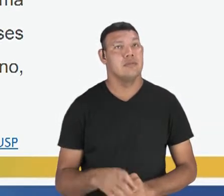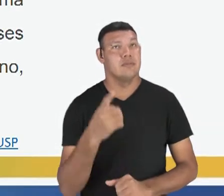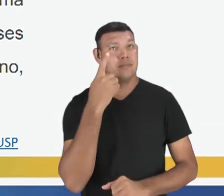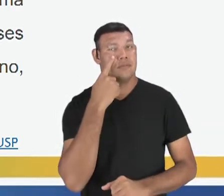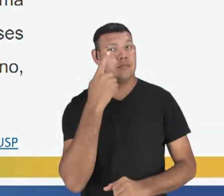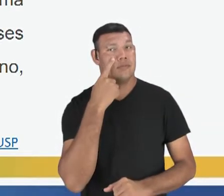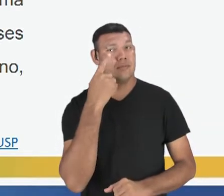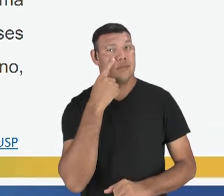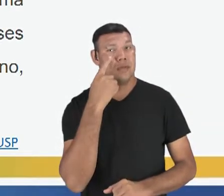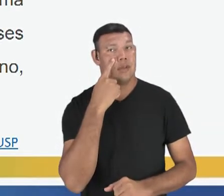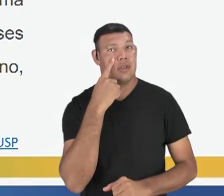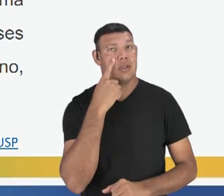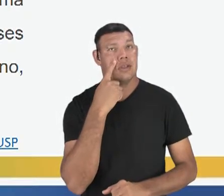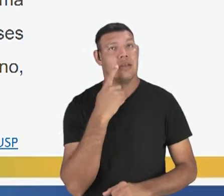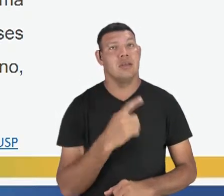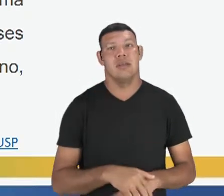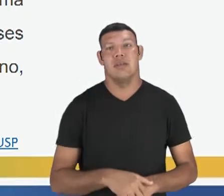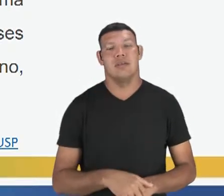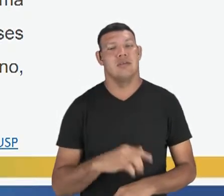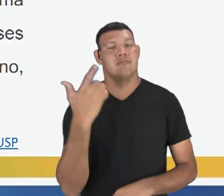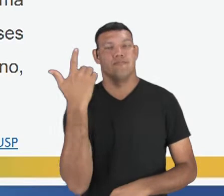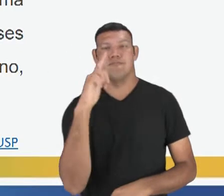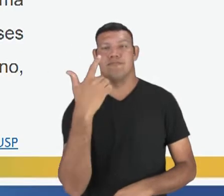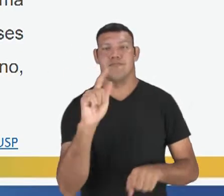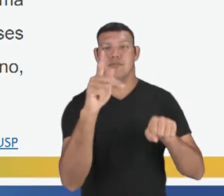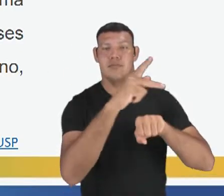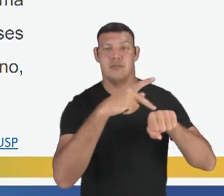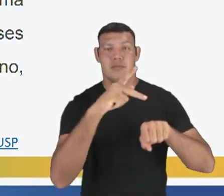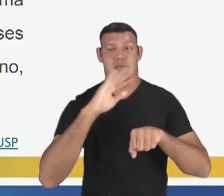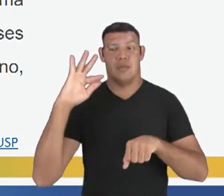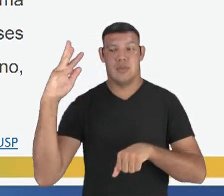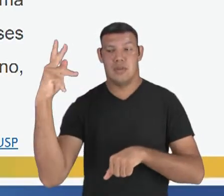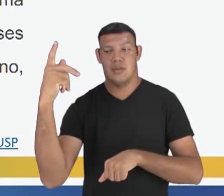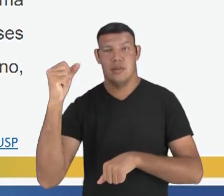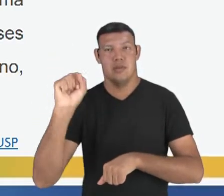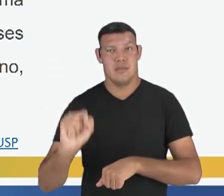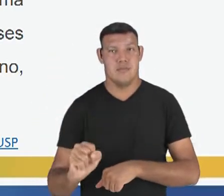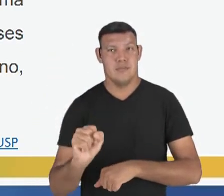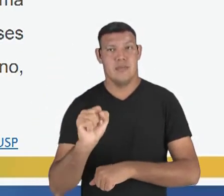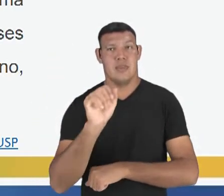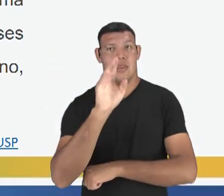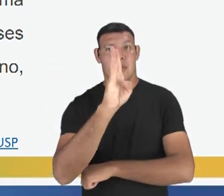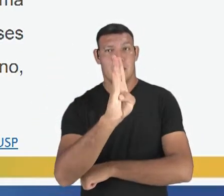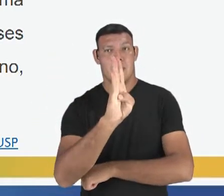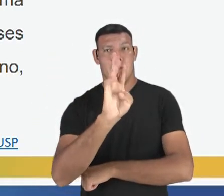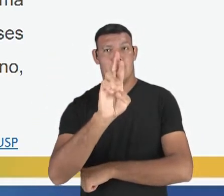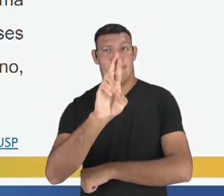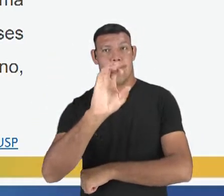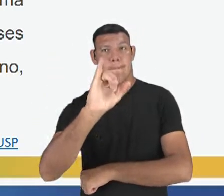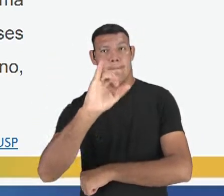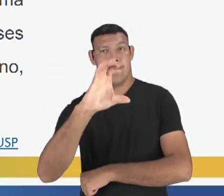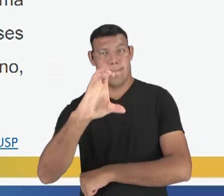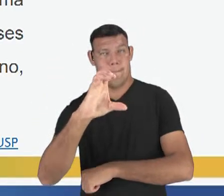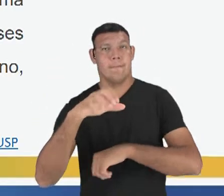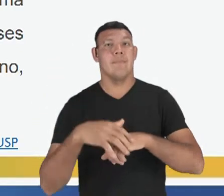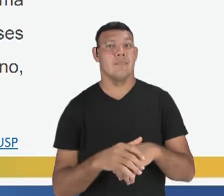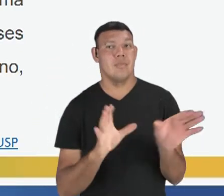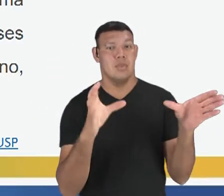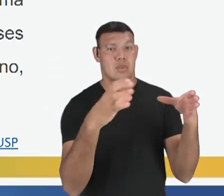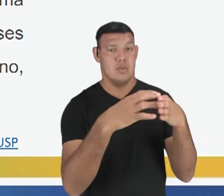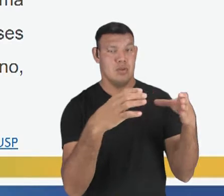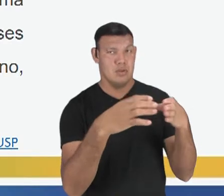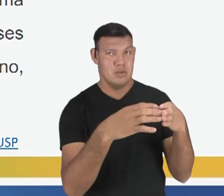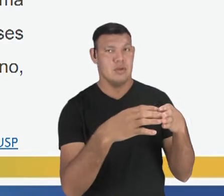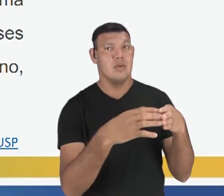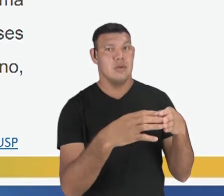não existia a África do Sul e, portanto, BRIC ia só até a China, para designar o grupo dos